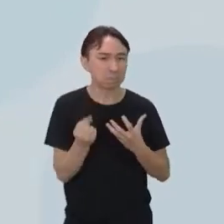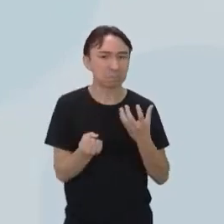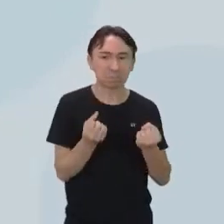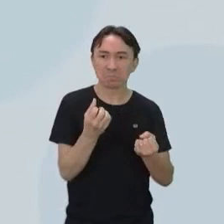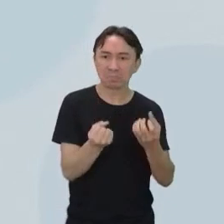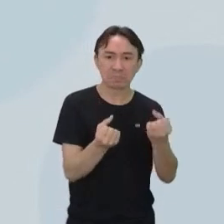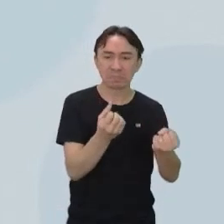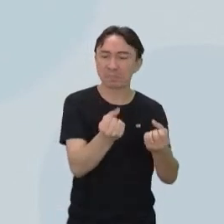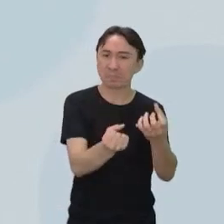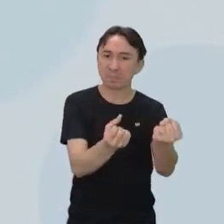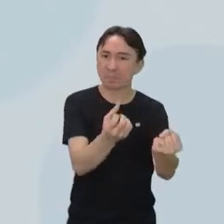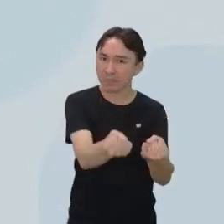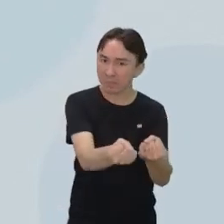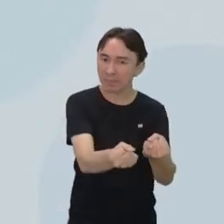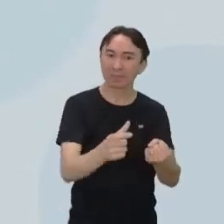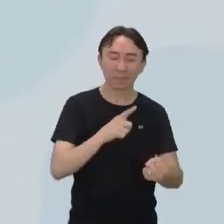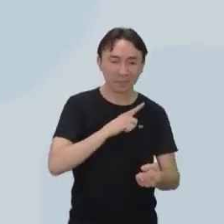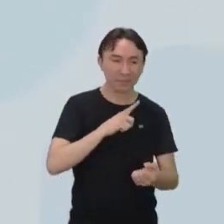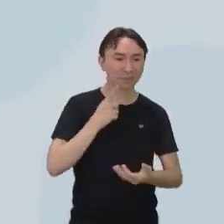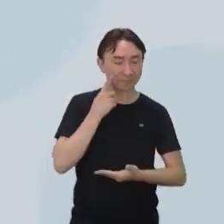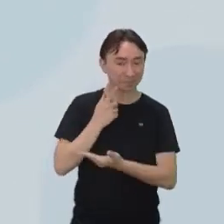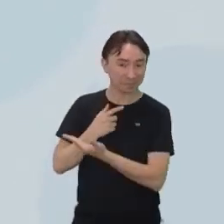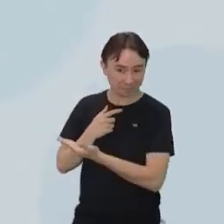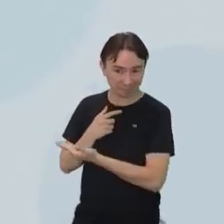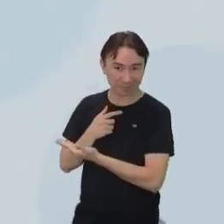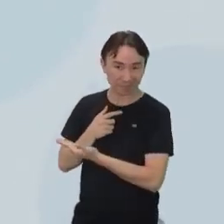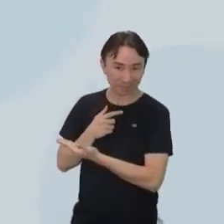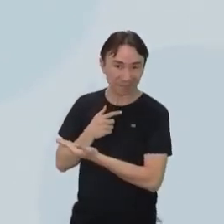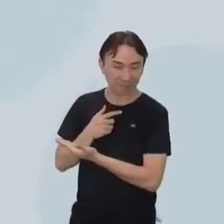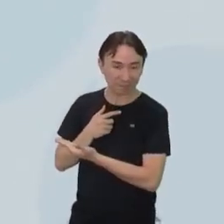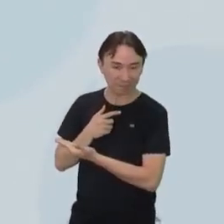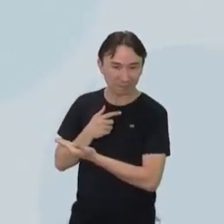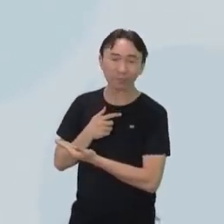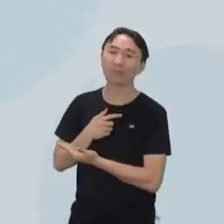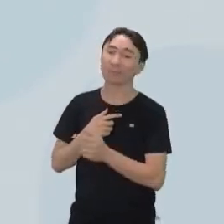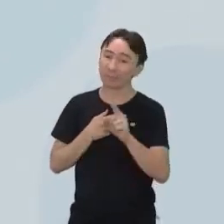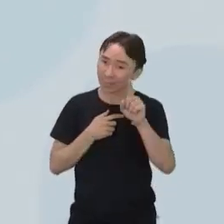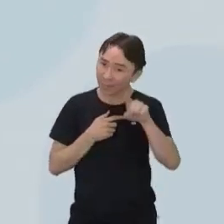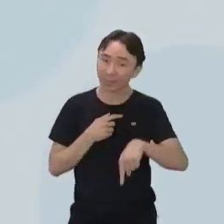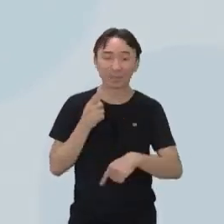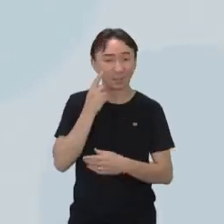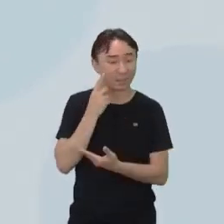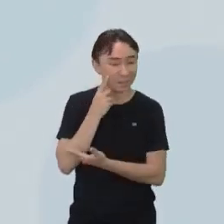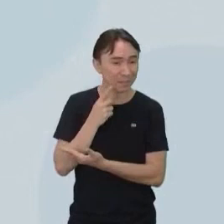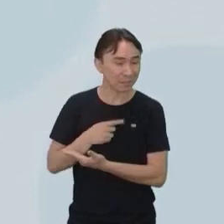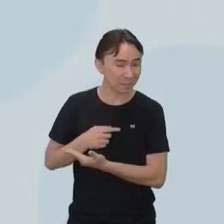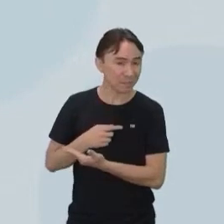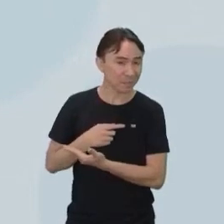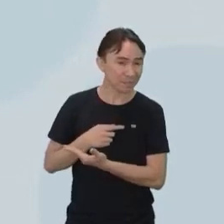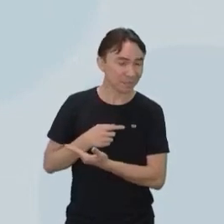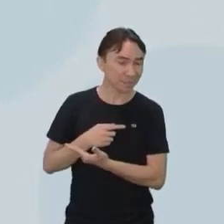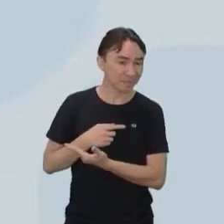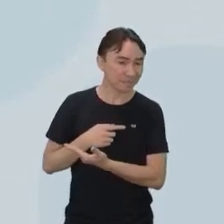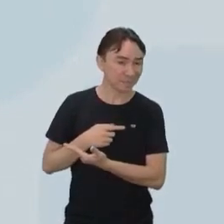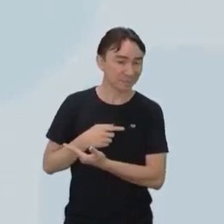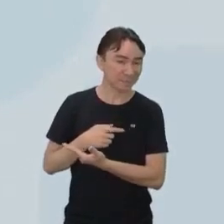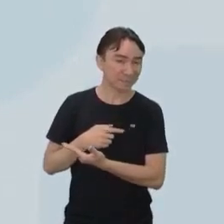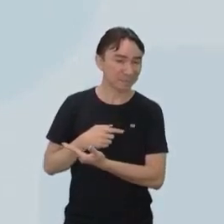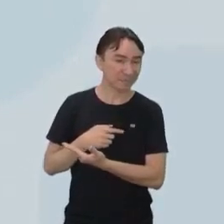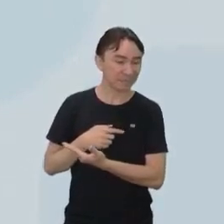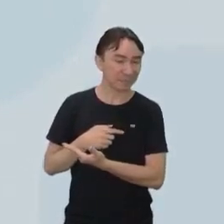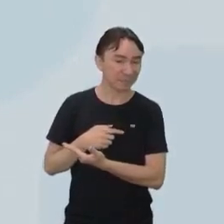atômico atualizado é o de Rutherford, é o elaborado, idealizado e estruturado